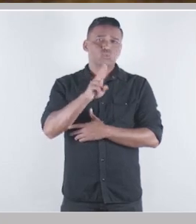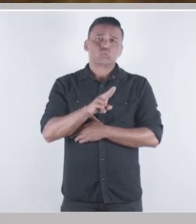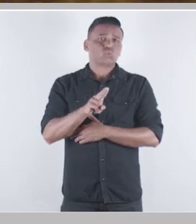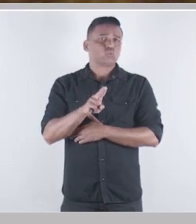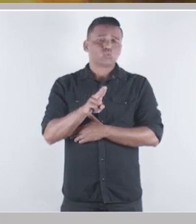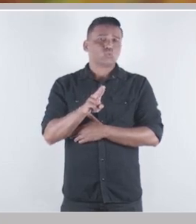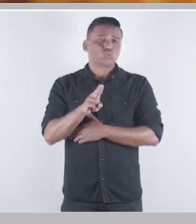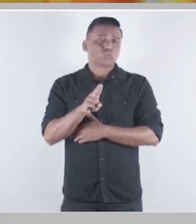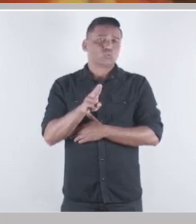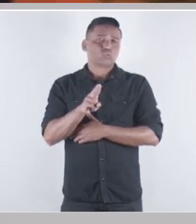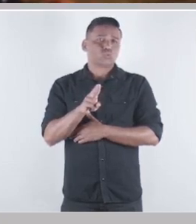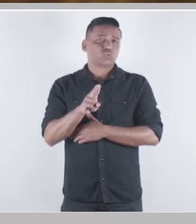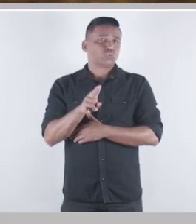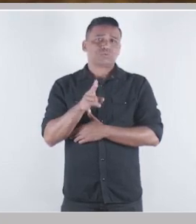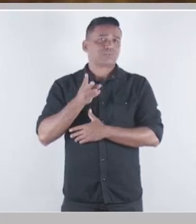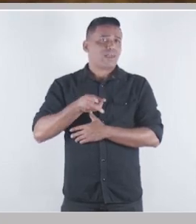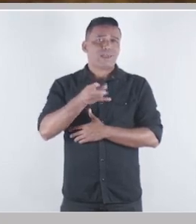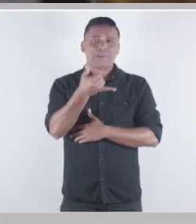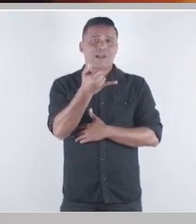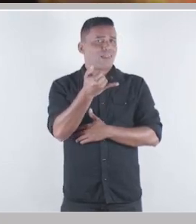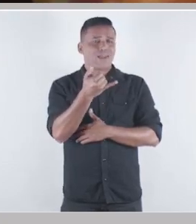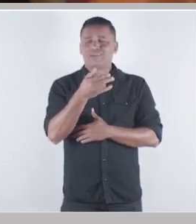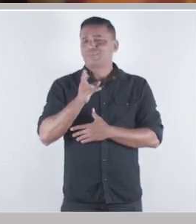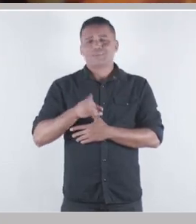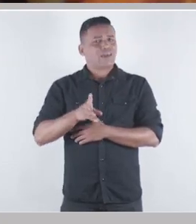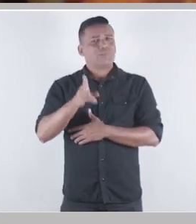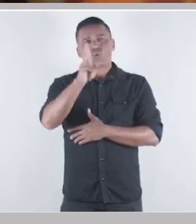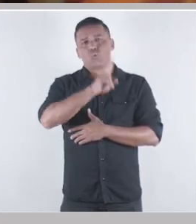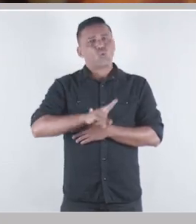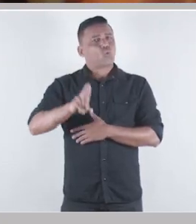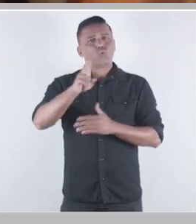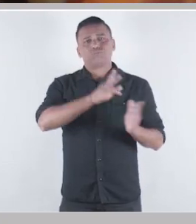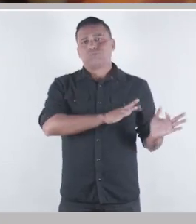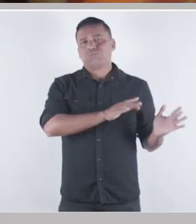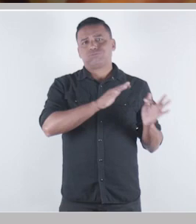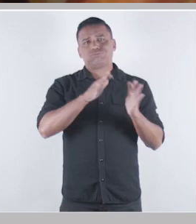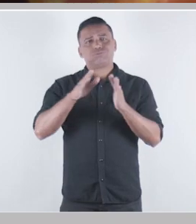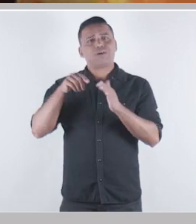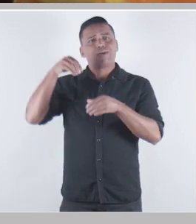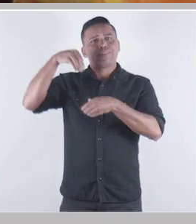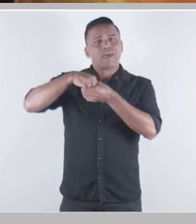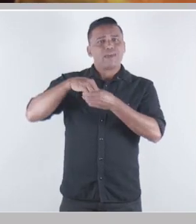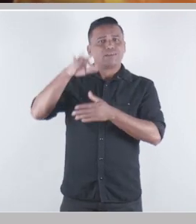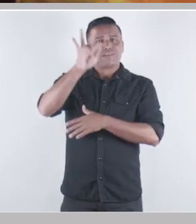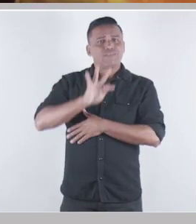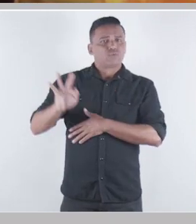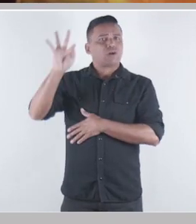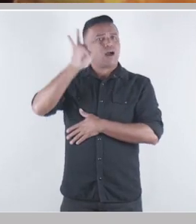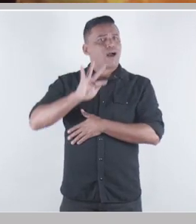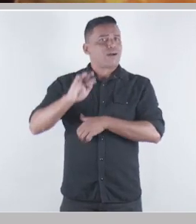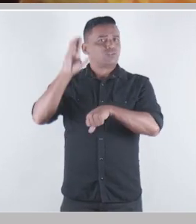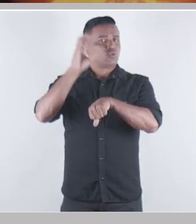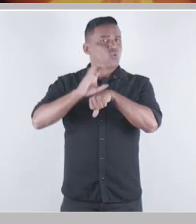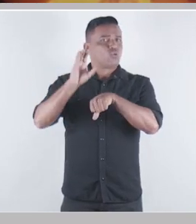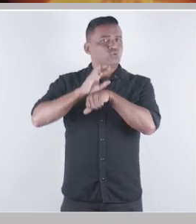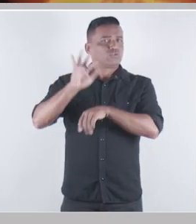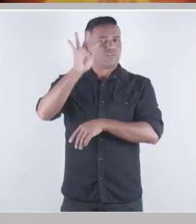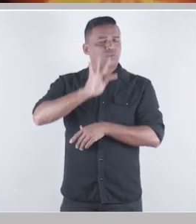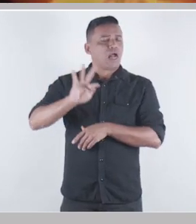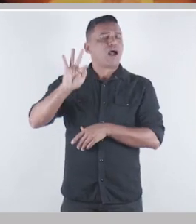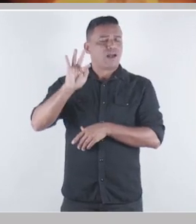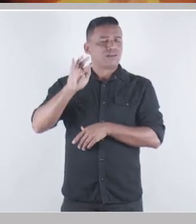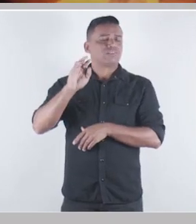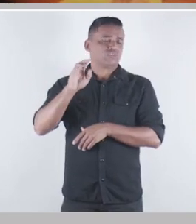utilizo canetas assim desde o começo da minha trajetória na faculdade, muito por conta